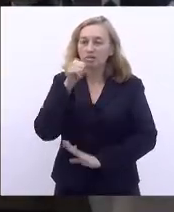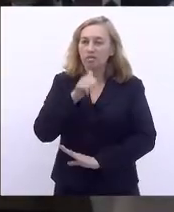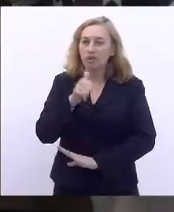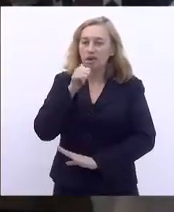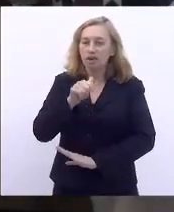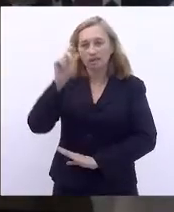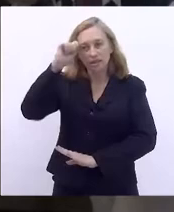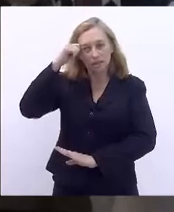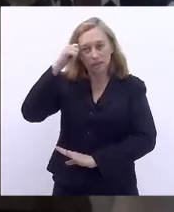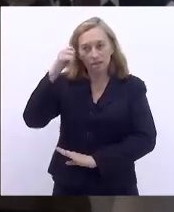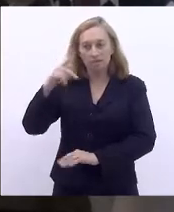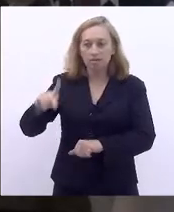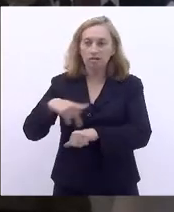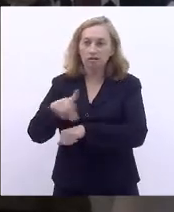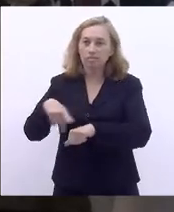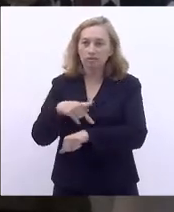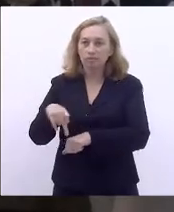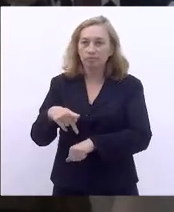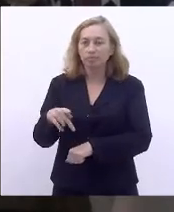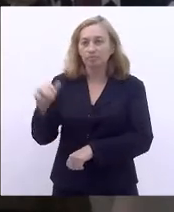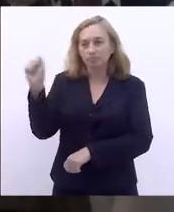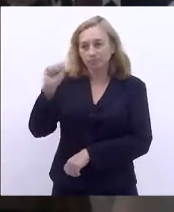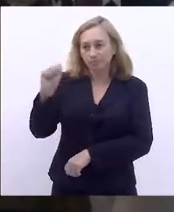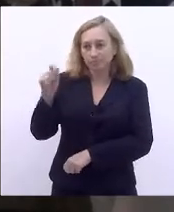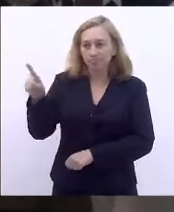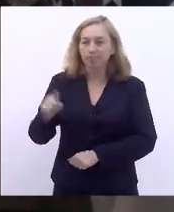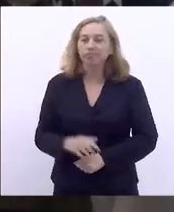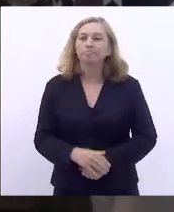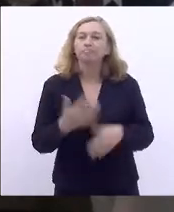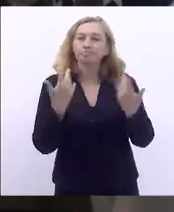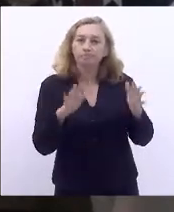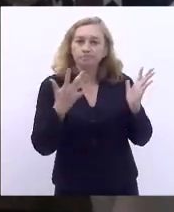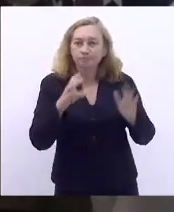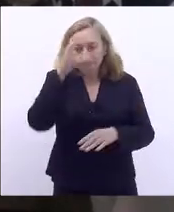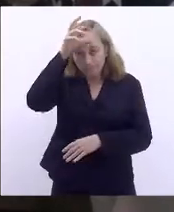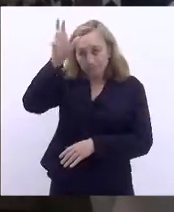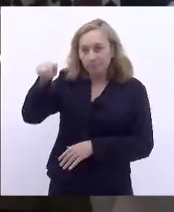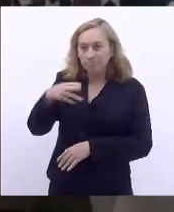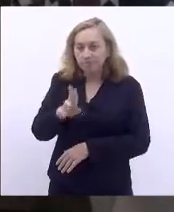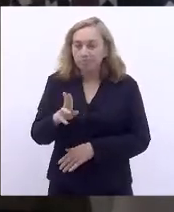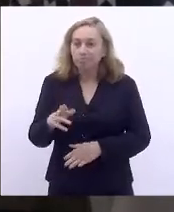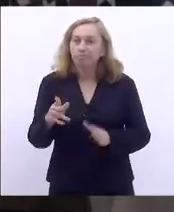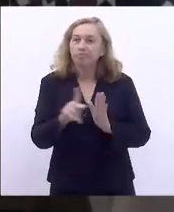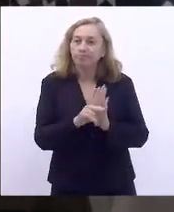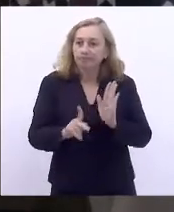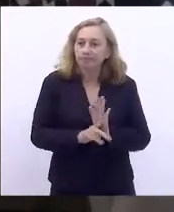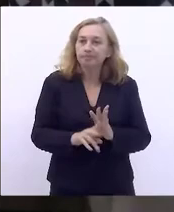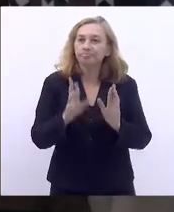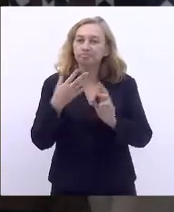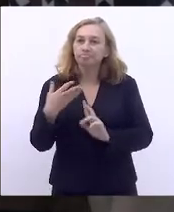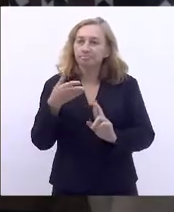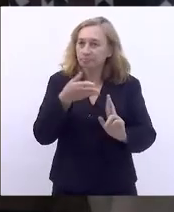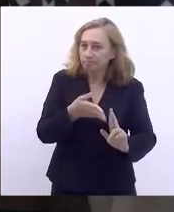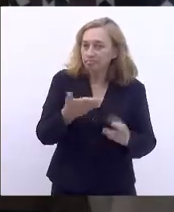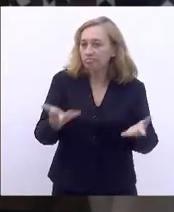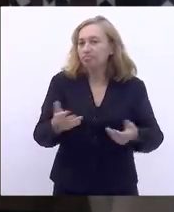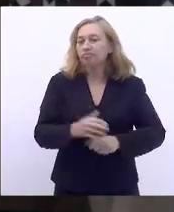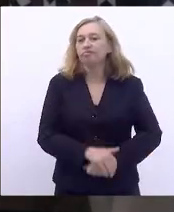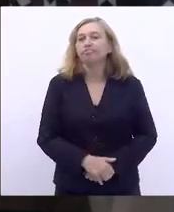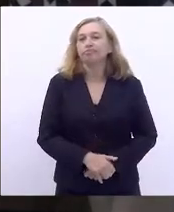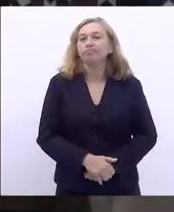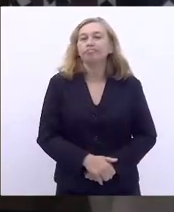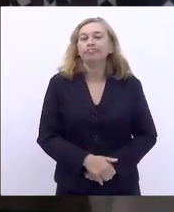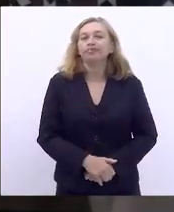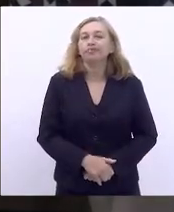parlamento argentino. Parabenizar a Tia Ju pelo projeto, pela referência a